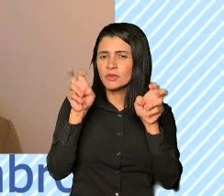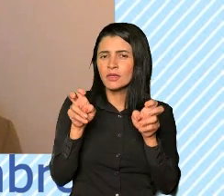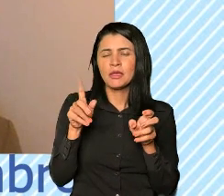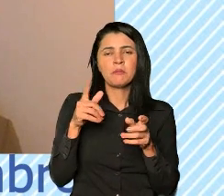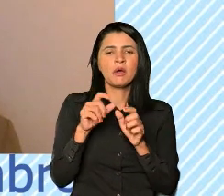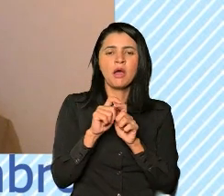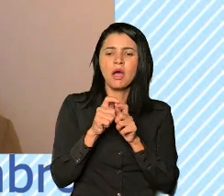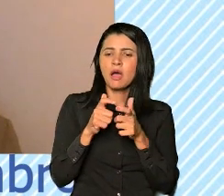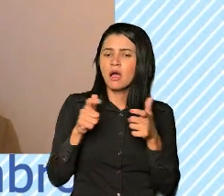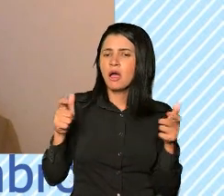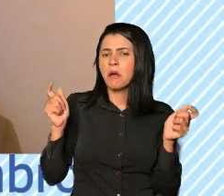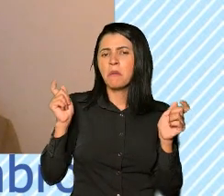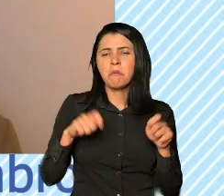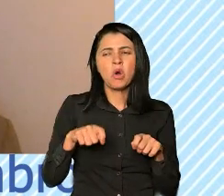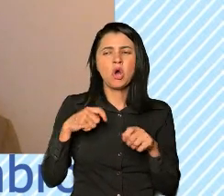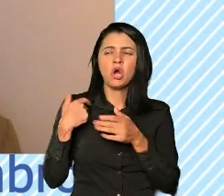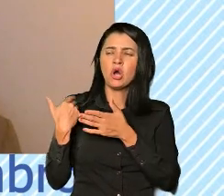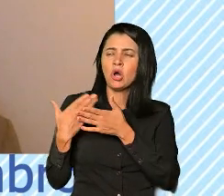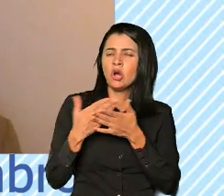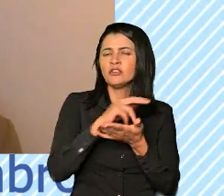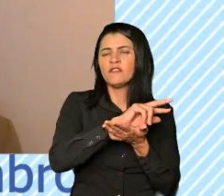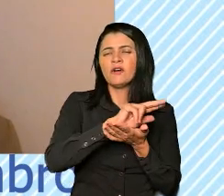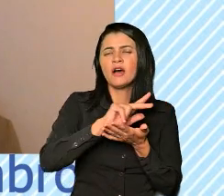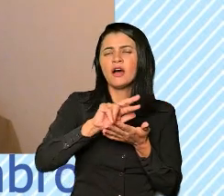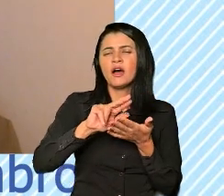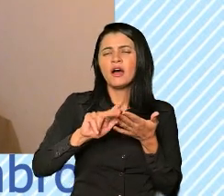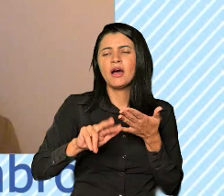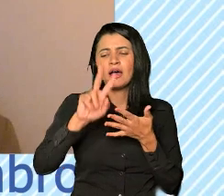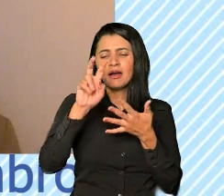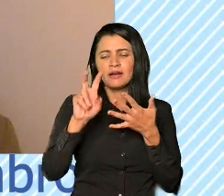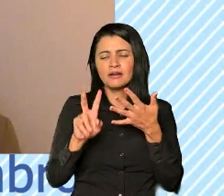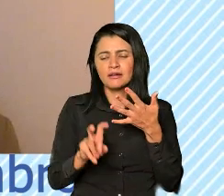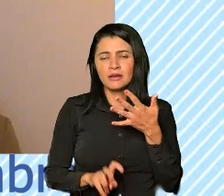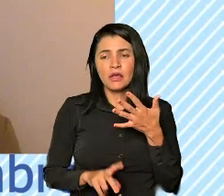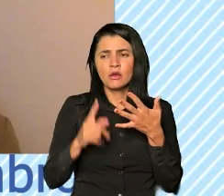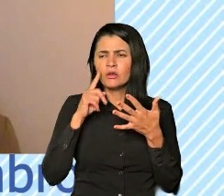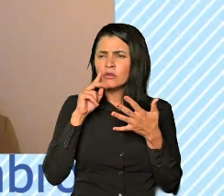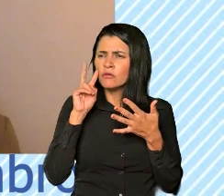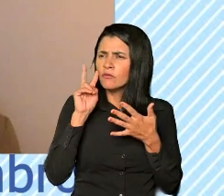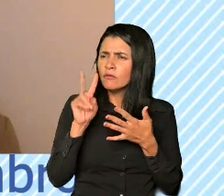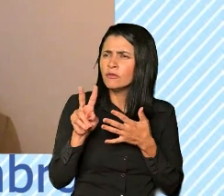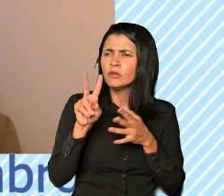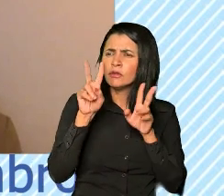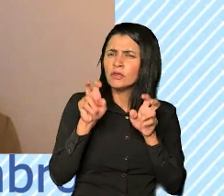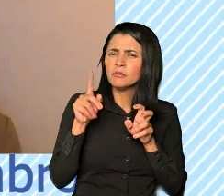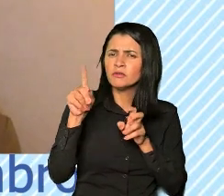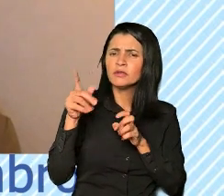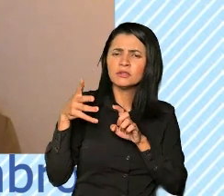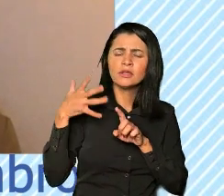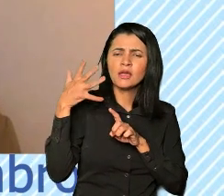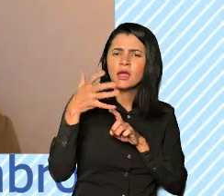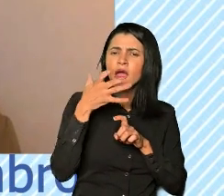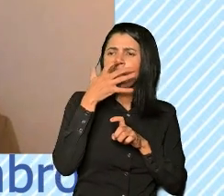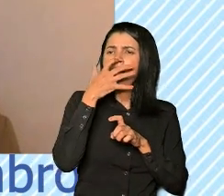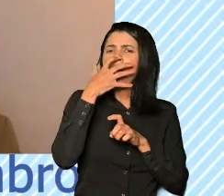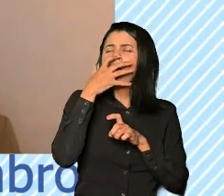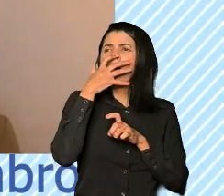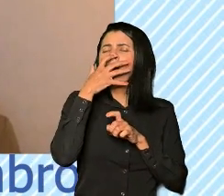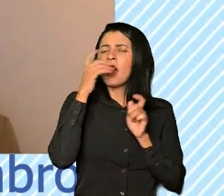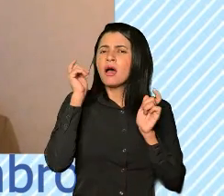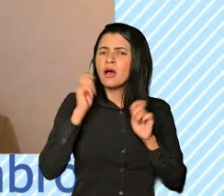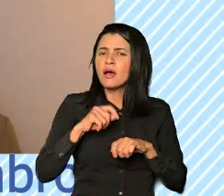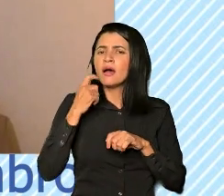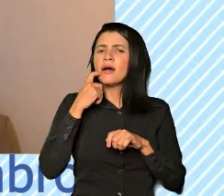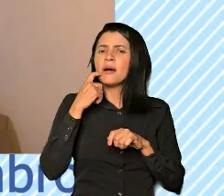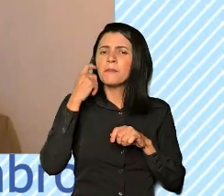bem amplo, você pode abordar tantas coisas, e quando eu vi o tema que você estava falando, me deu um monte de margem, assim,